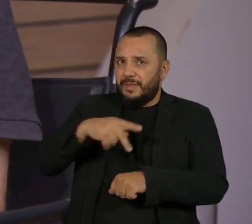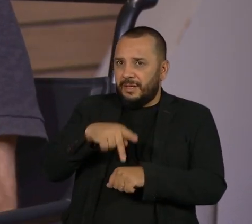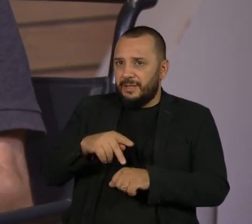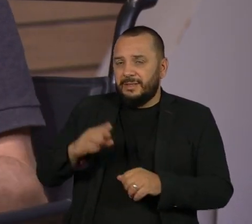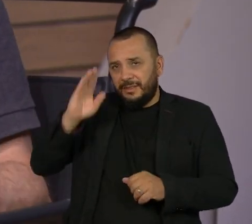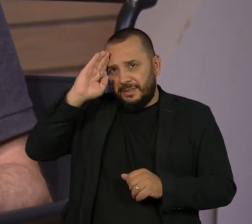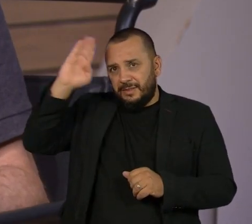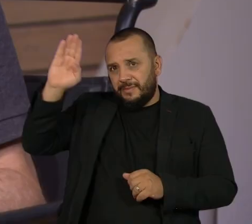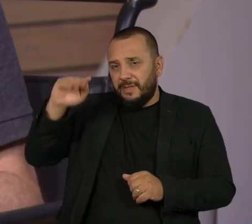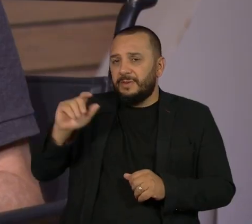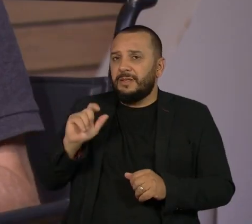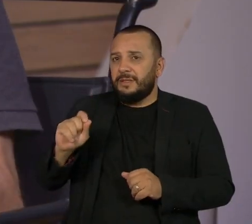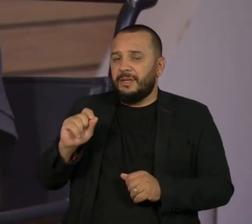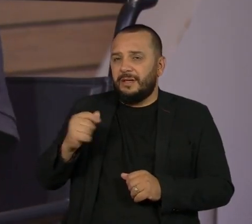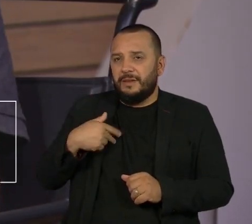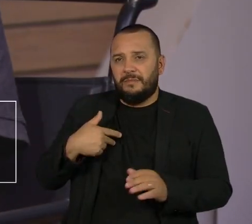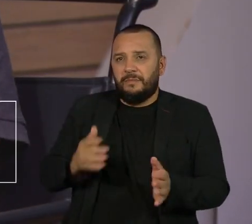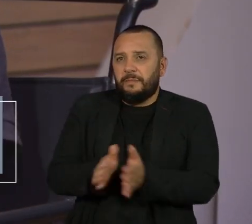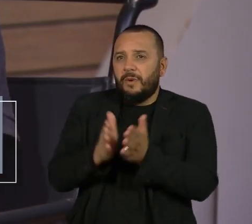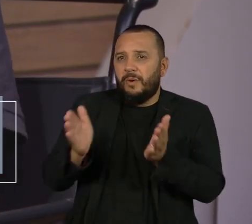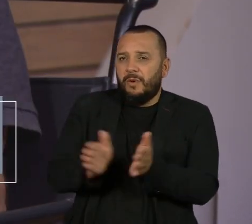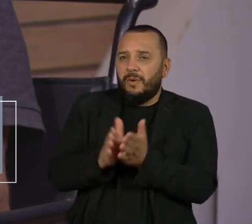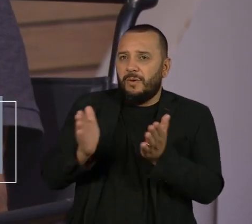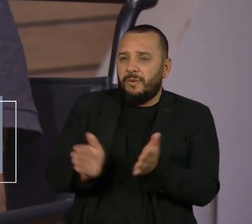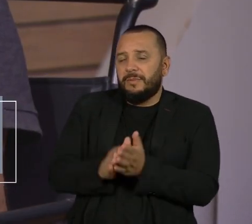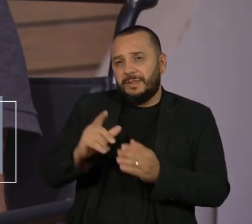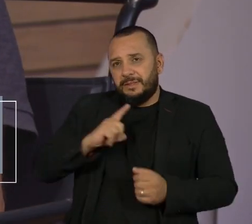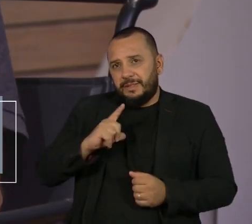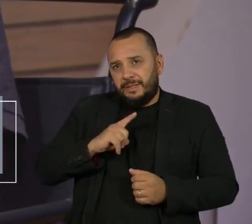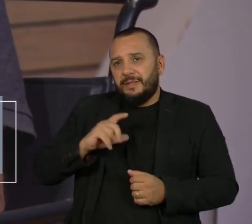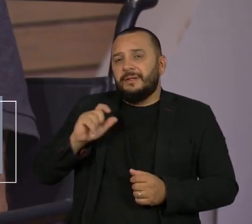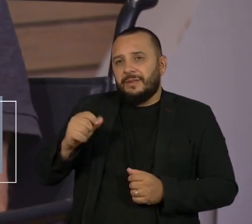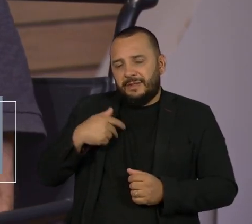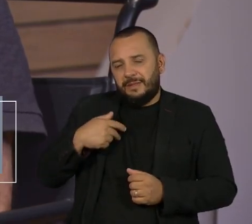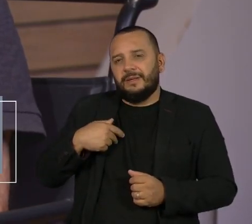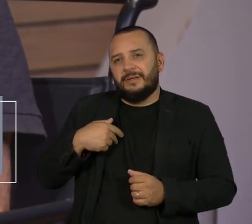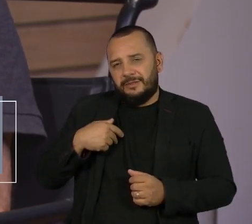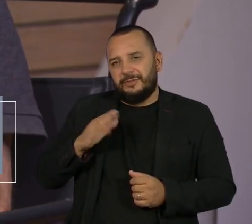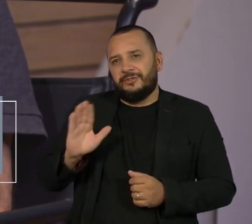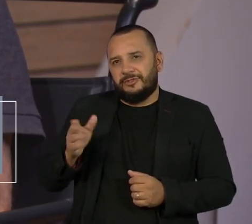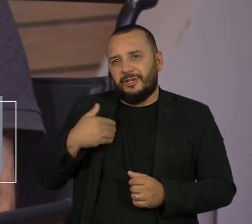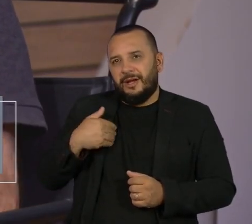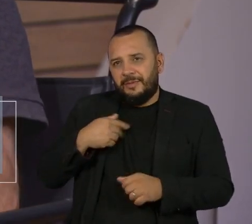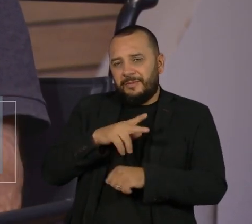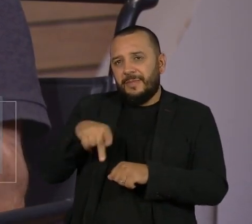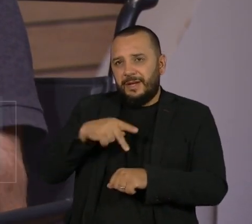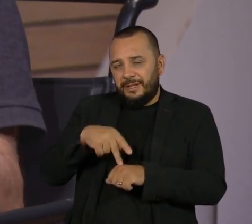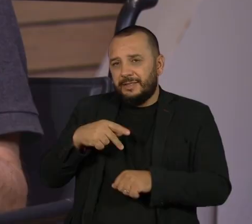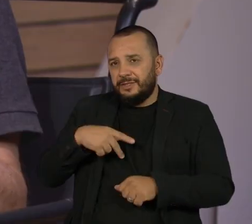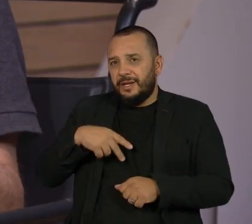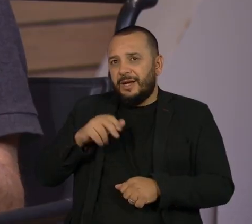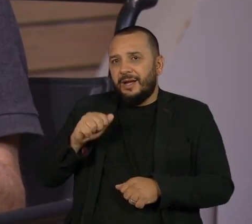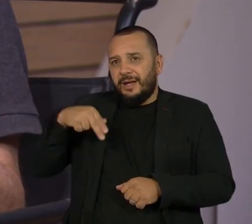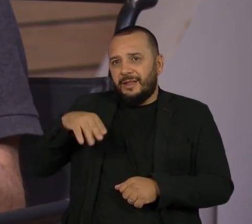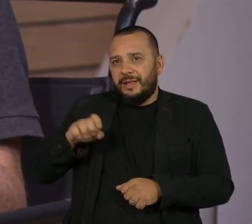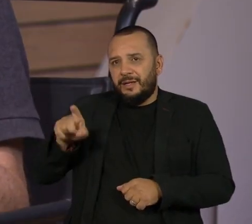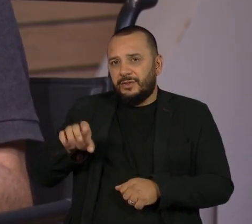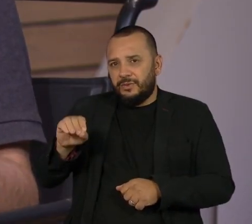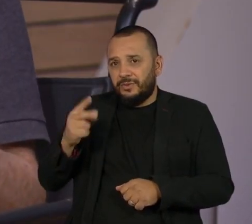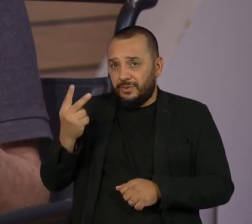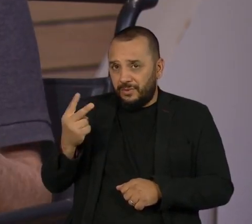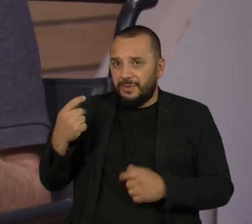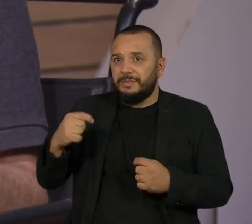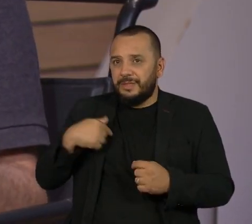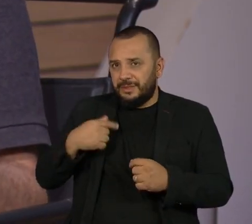principalmente os subdesenvolvidos, aqueles que eram do anexo 2, como se chamava, eles precisam desse recurso